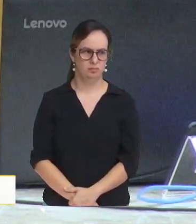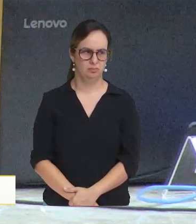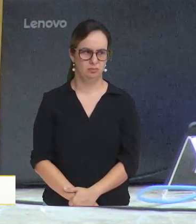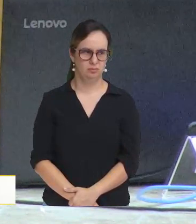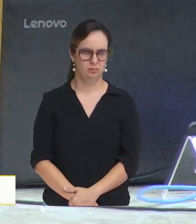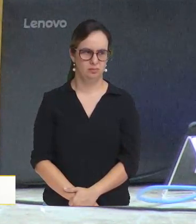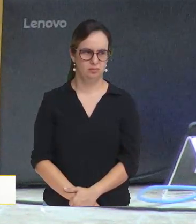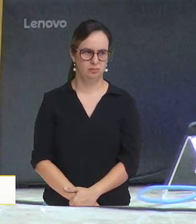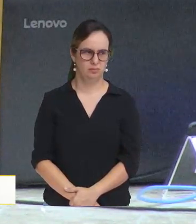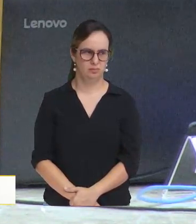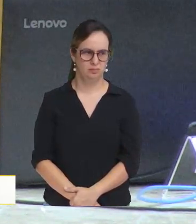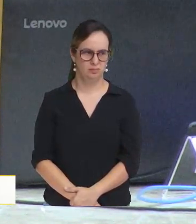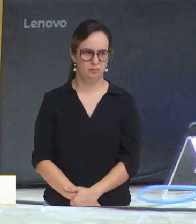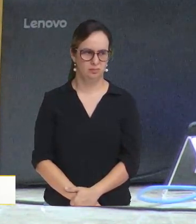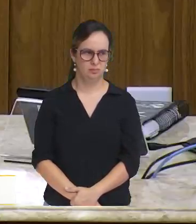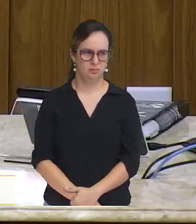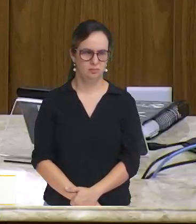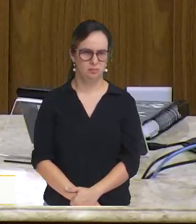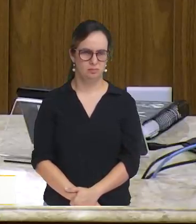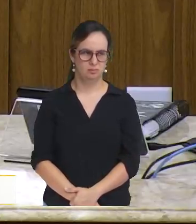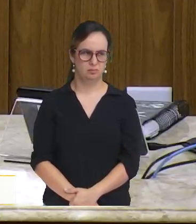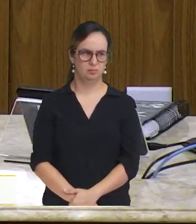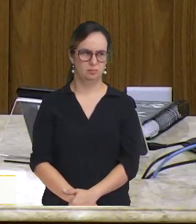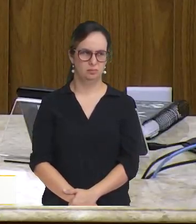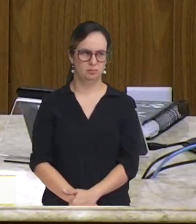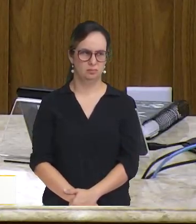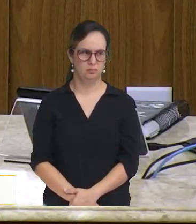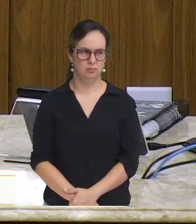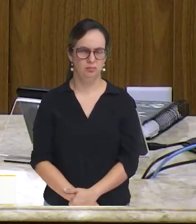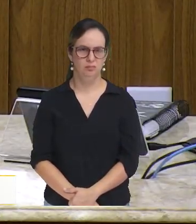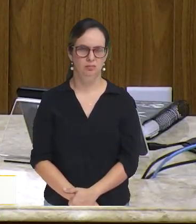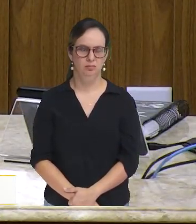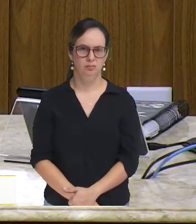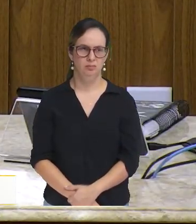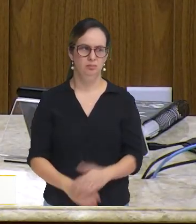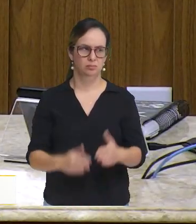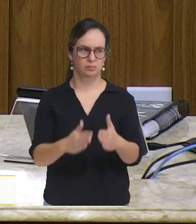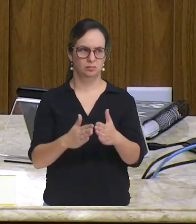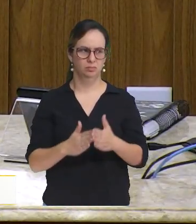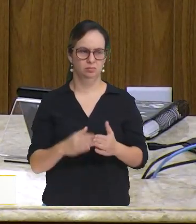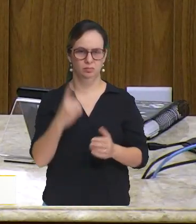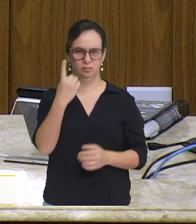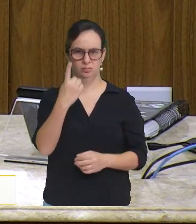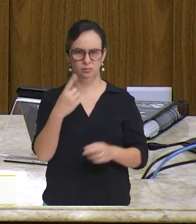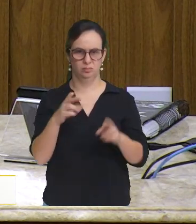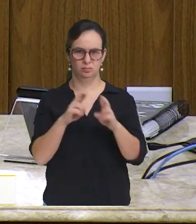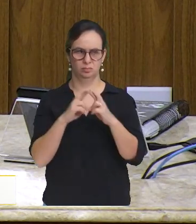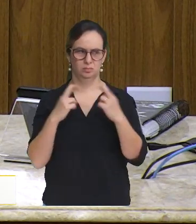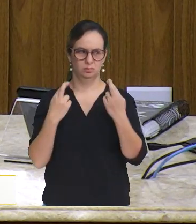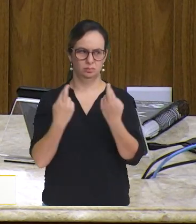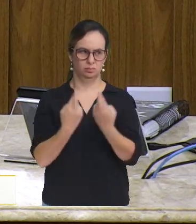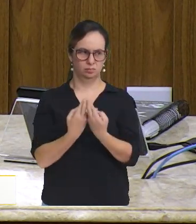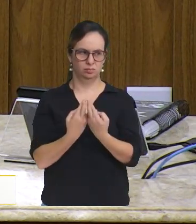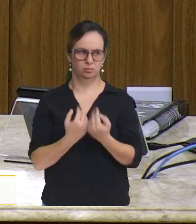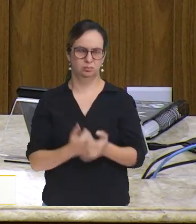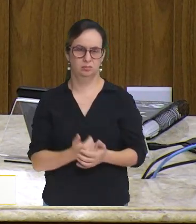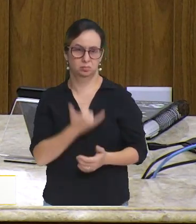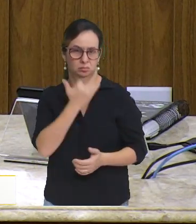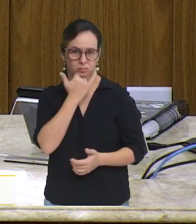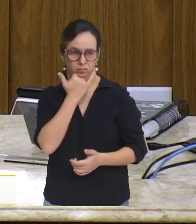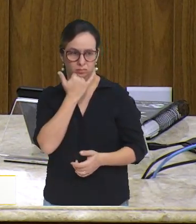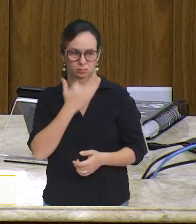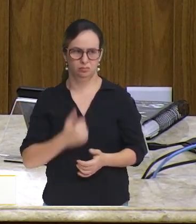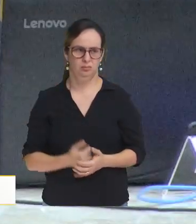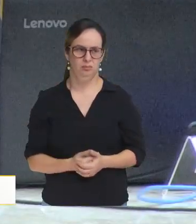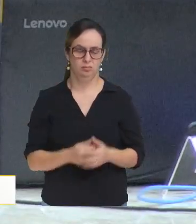Pela ordem, presidente. Eu gostaria de encaminhar, então... Pedido, então, de uma sessão. Uma sessão, pedindo vênia ao vereador Gerson. Está bem, acreditamos